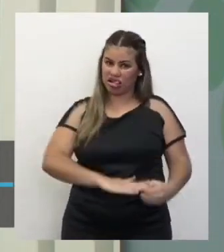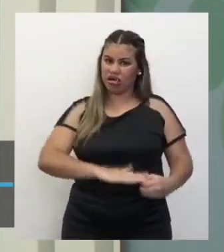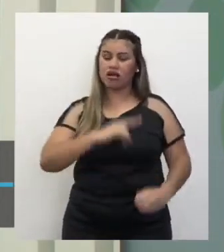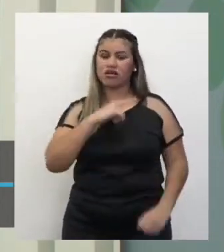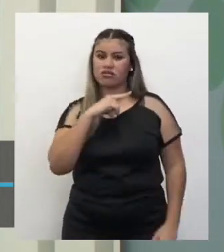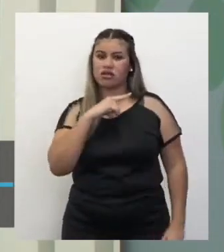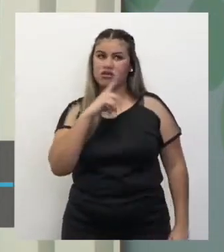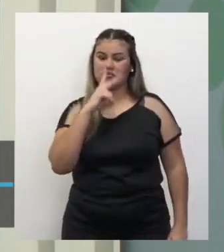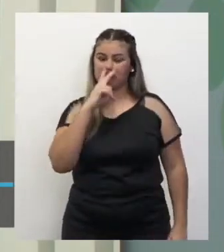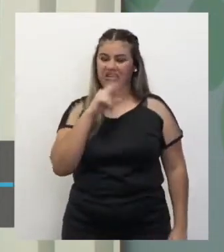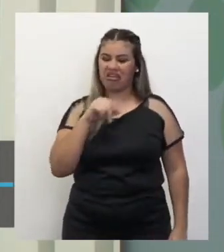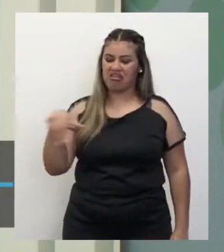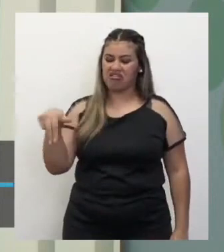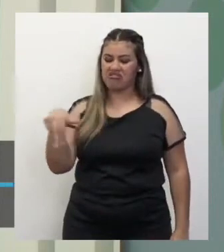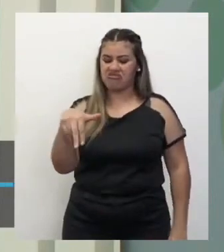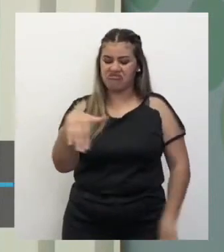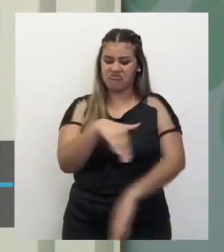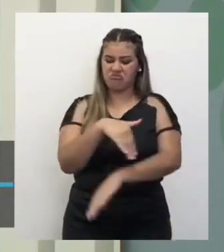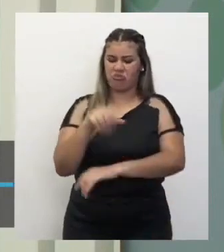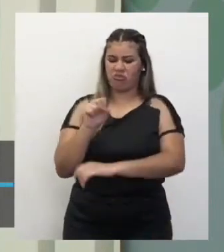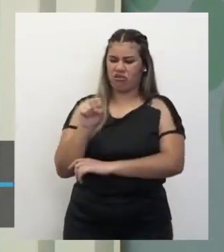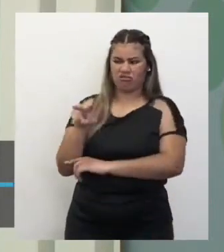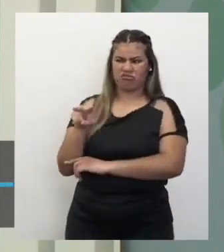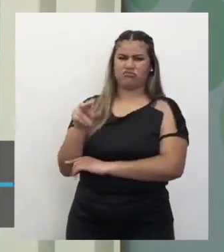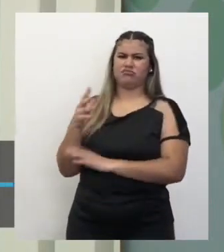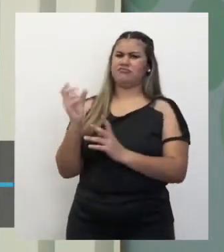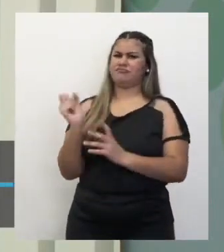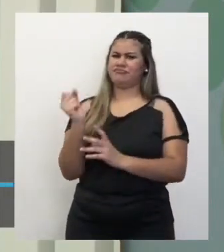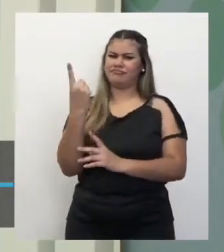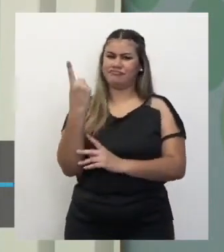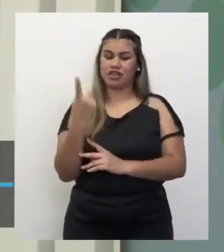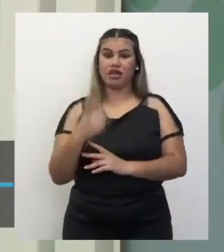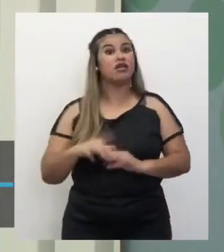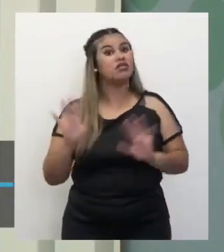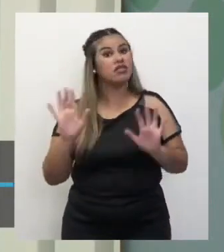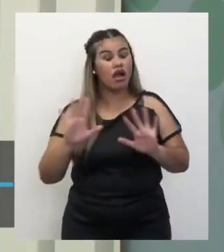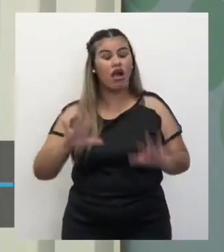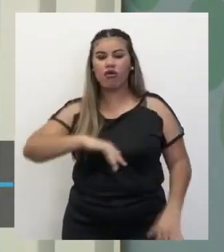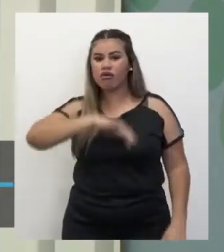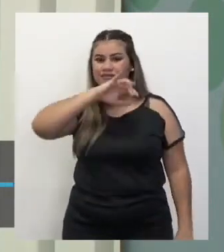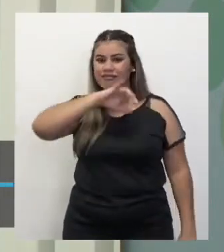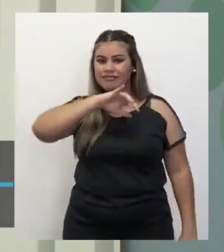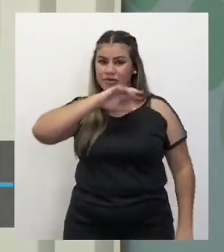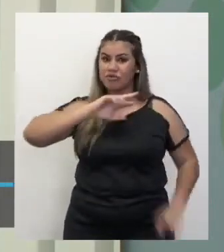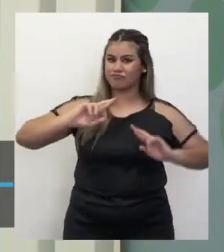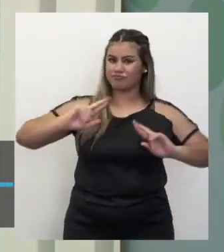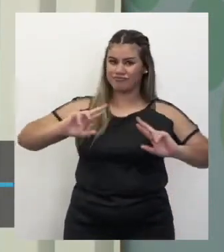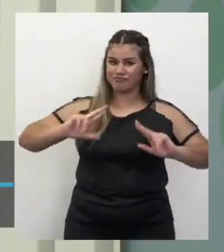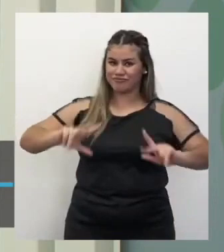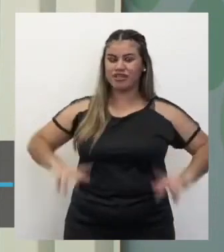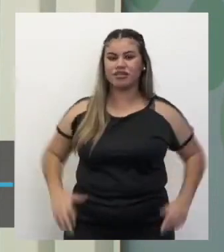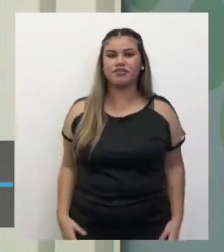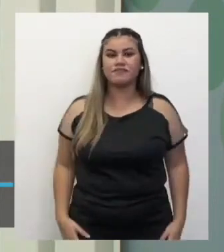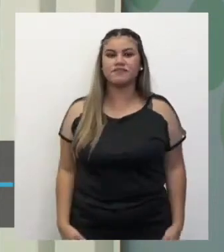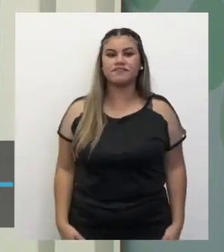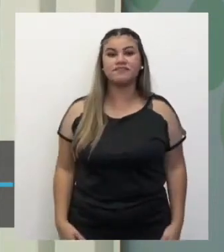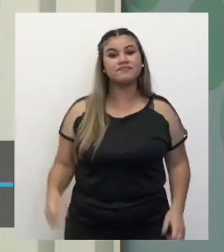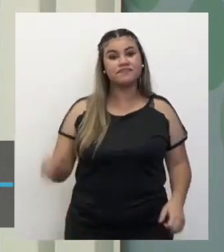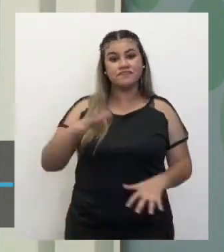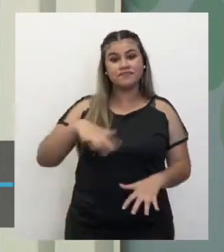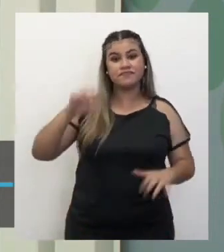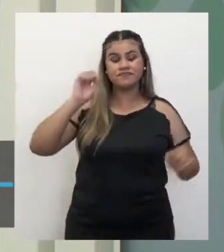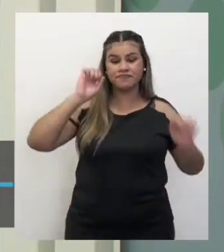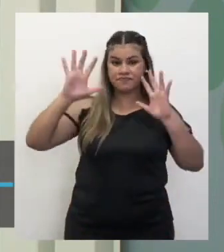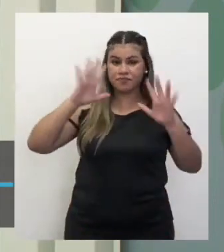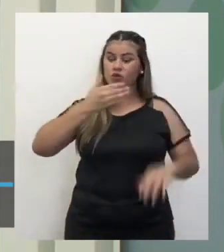um bicho atravessando ali a rua. Um bicho? Nossa, que bicho é esse? Não, tinha um animal. Nossa, dá um certo valor, né? Então, pensem, o